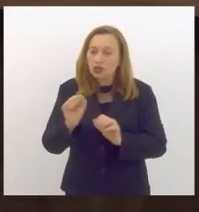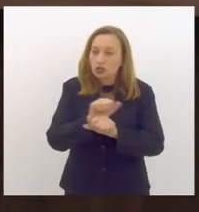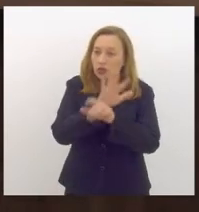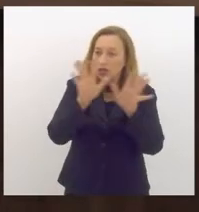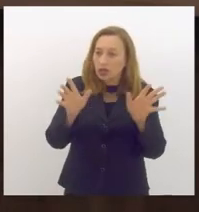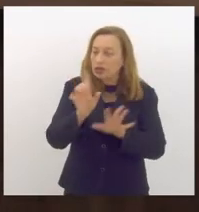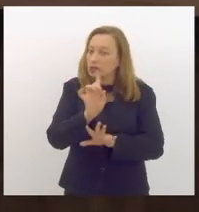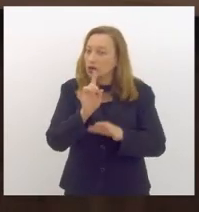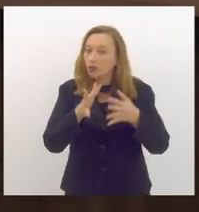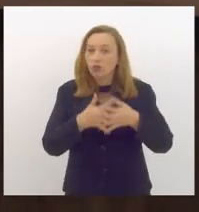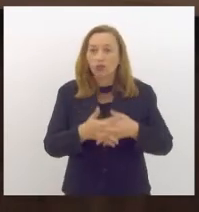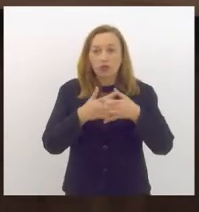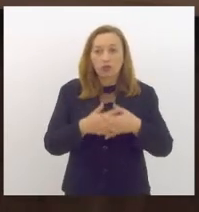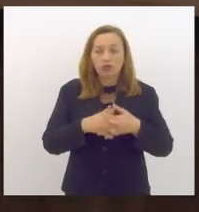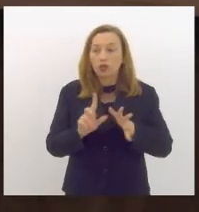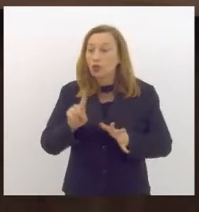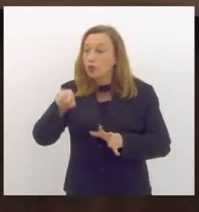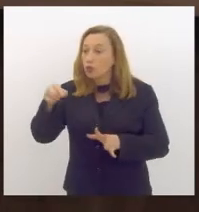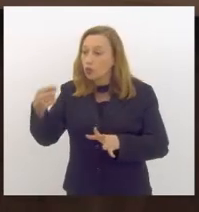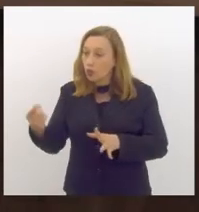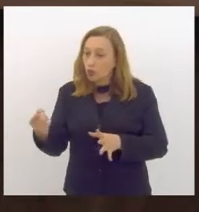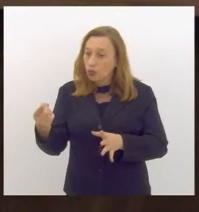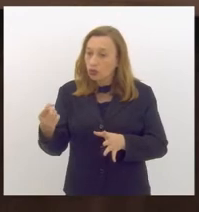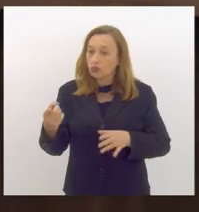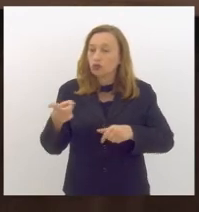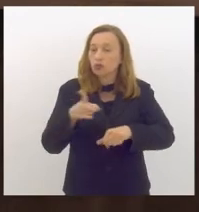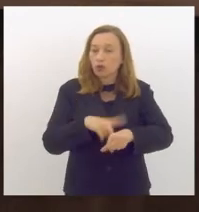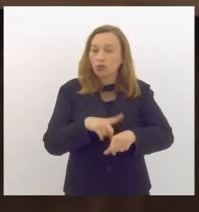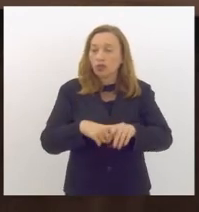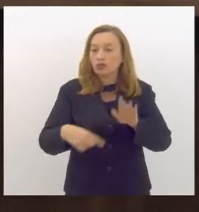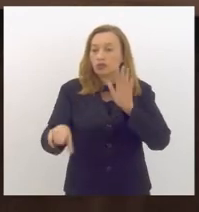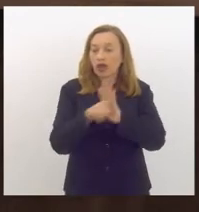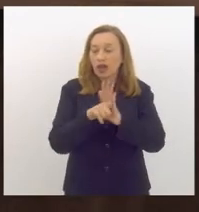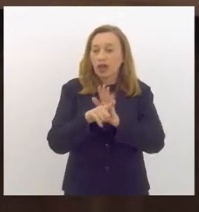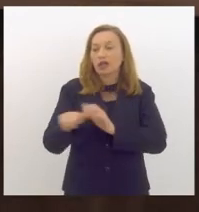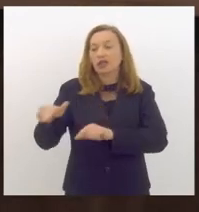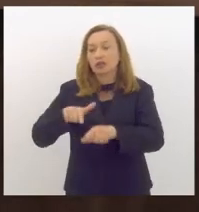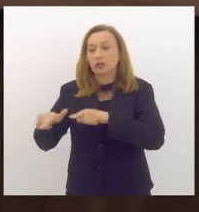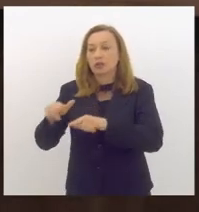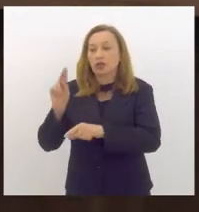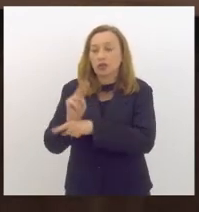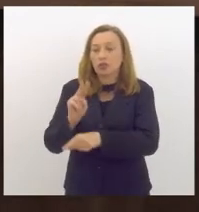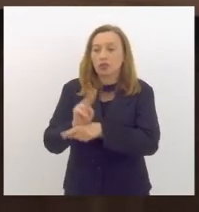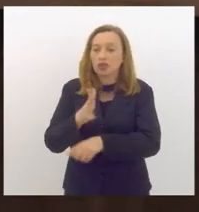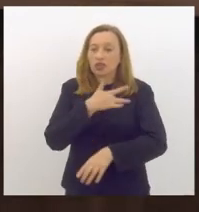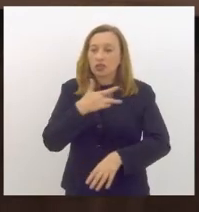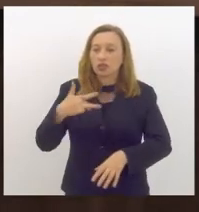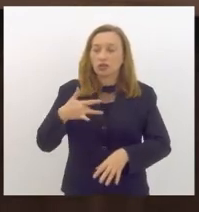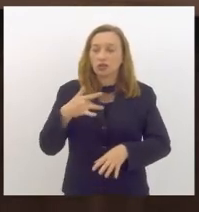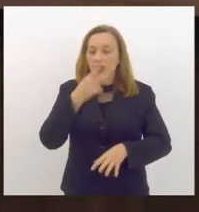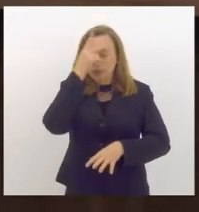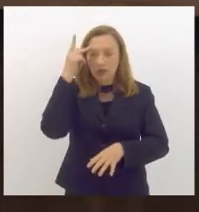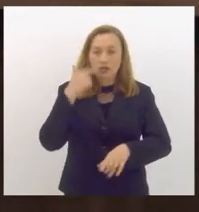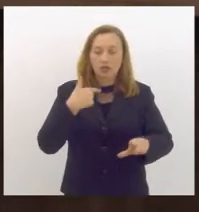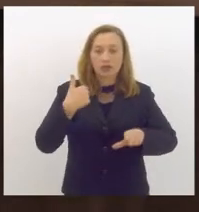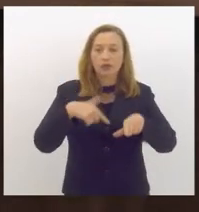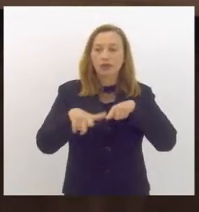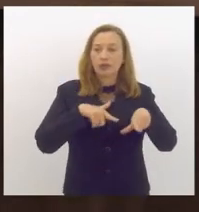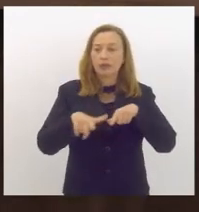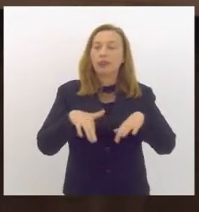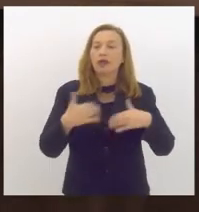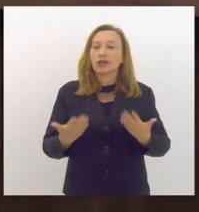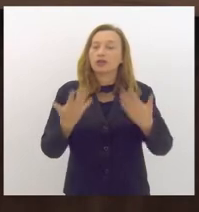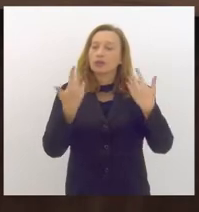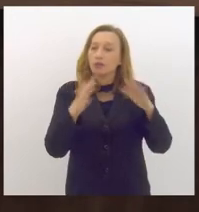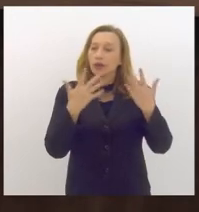isso não se confunde com outros dispositivos da legislação trabalhista que protegem a saúde do trabalhador. Portanto, saudando o autor,